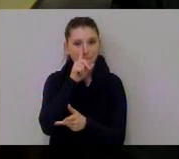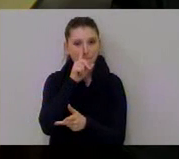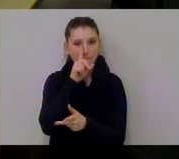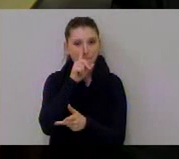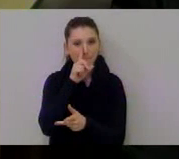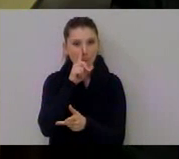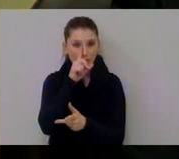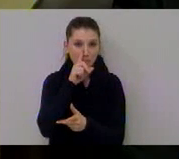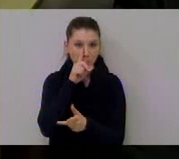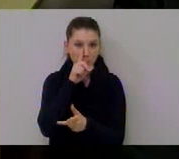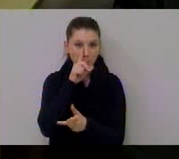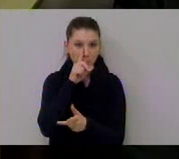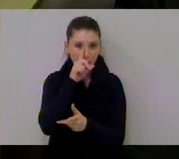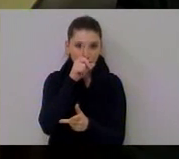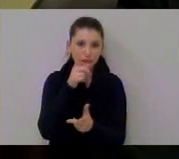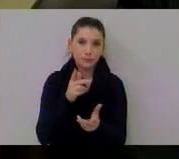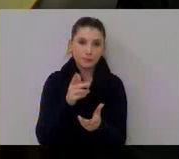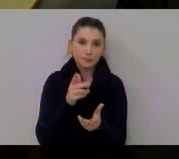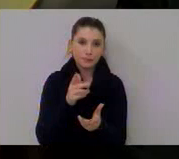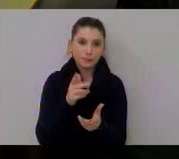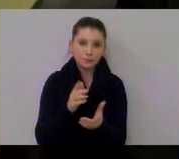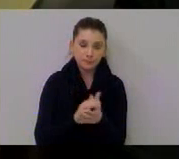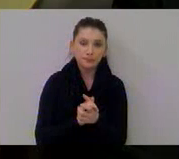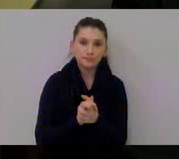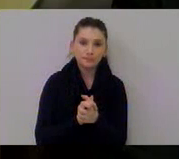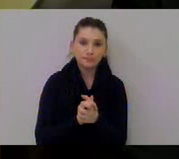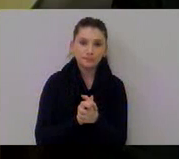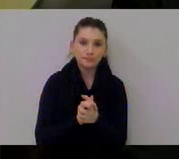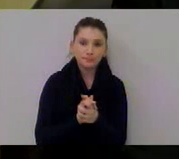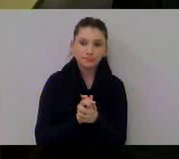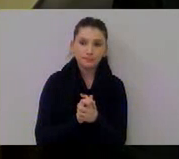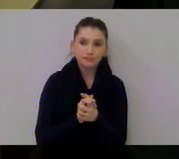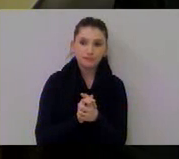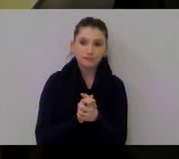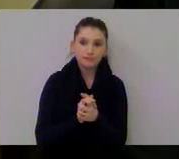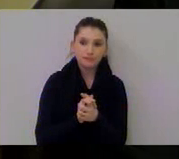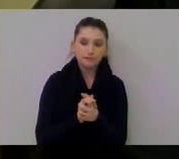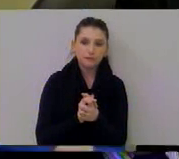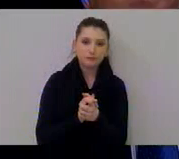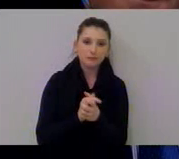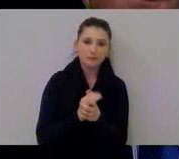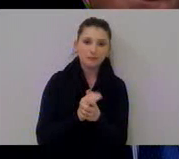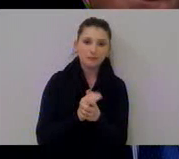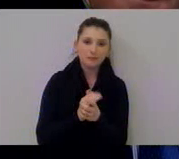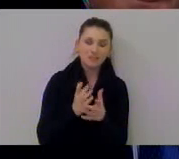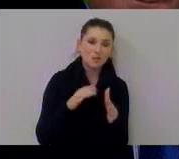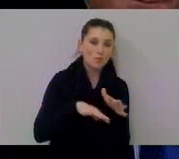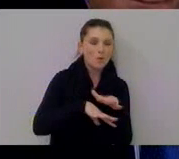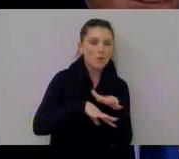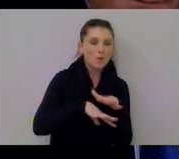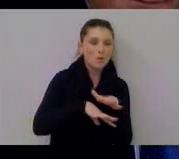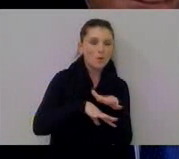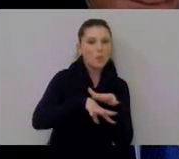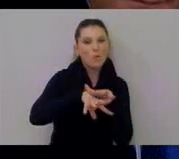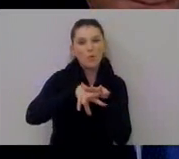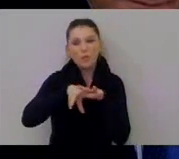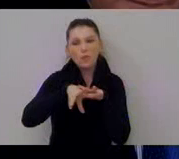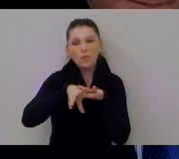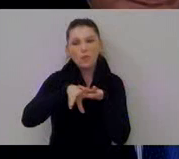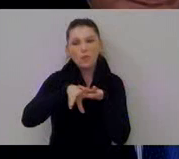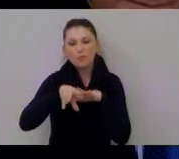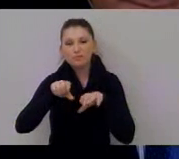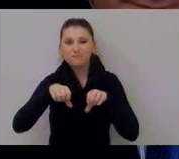Sem querer enumerar roubos, roubo de moto,